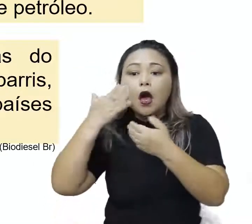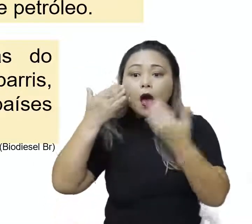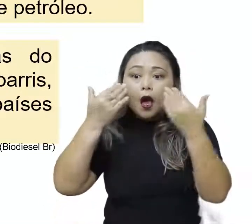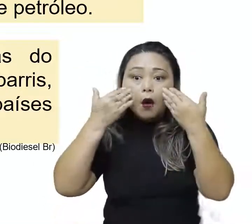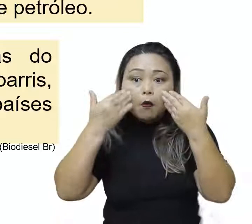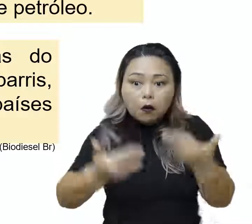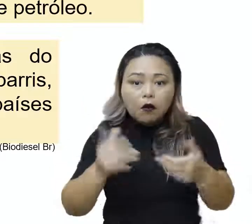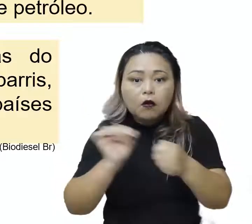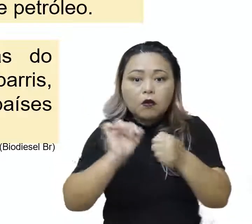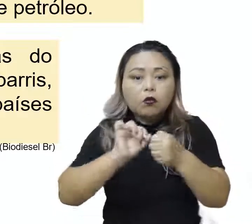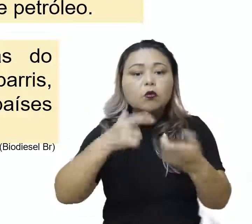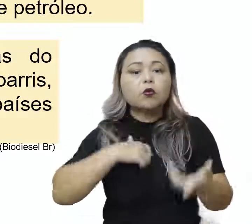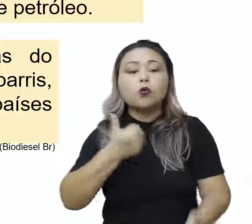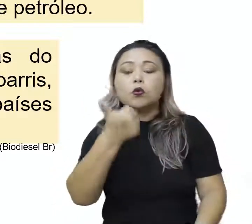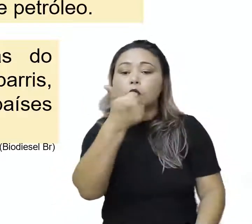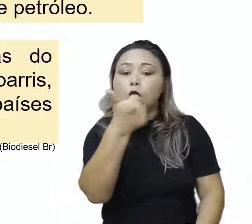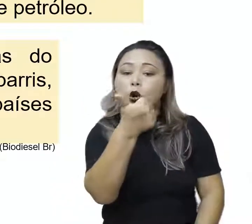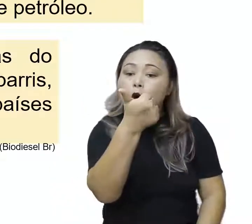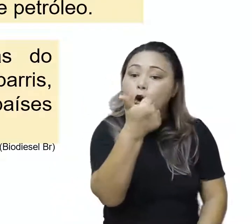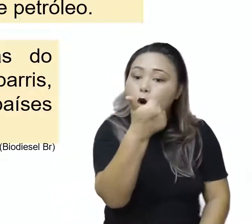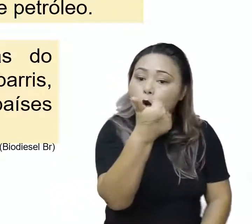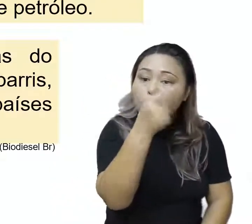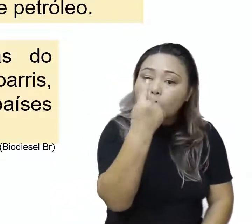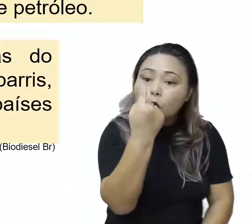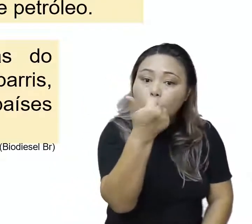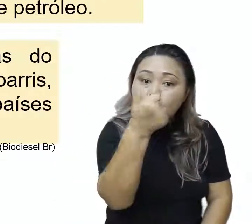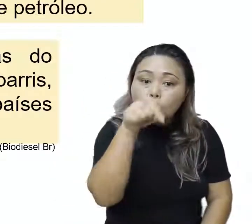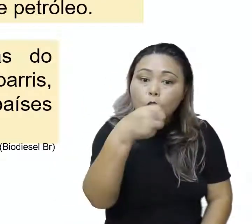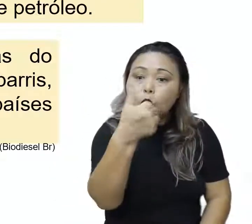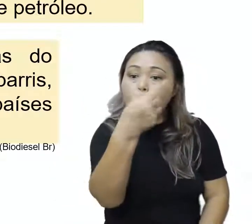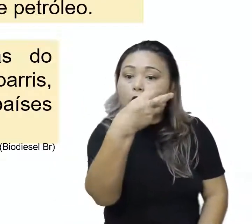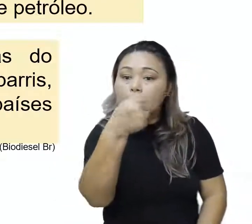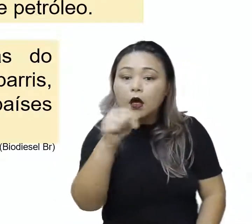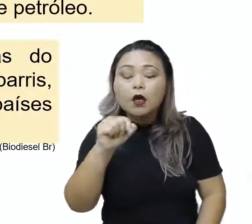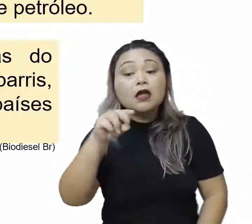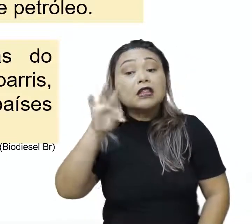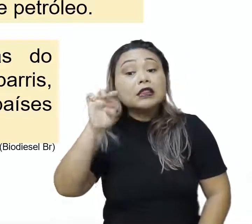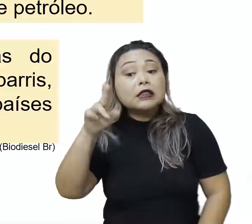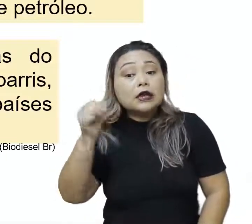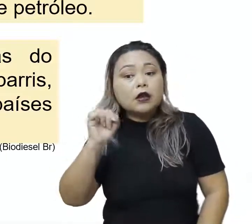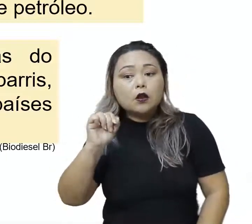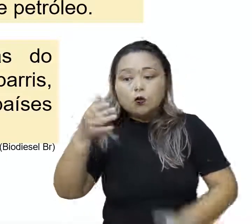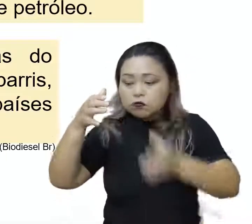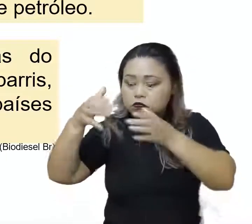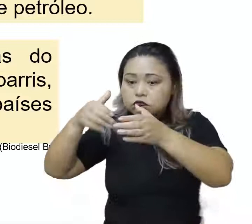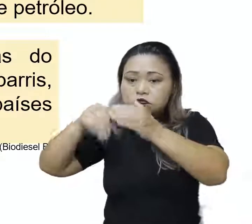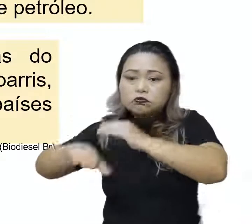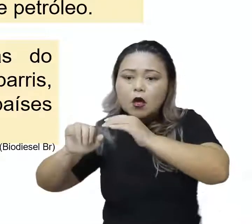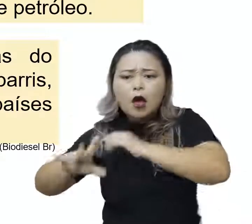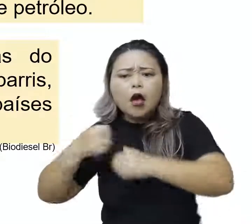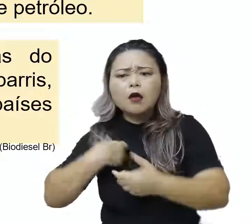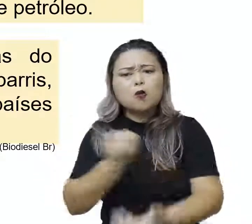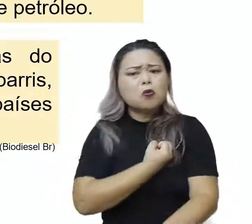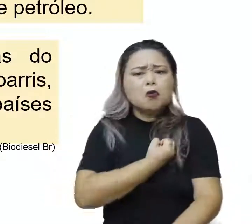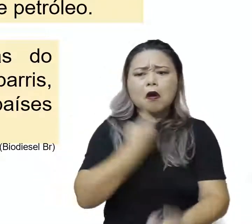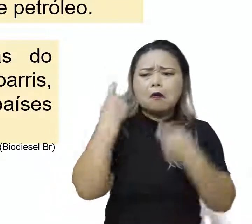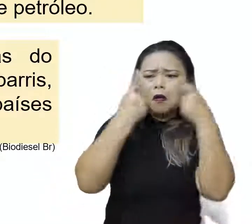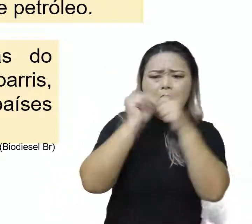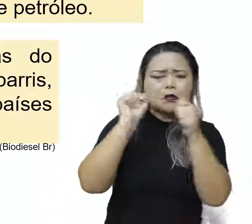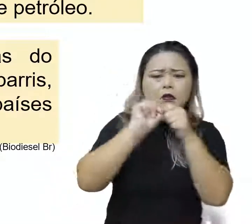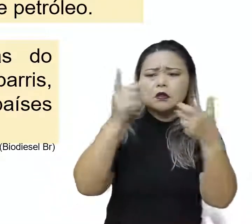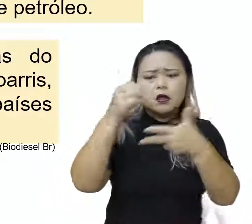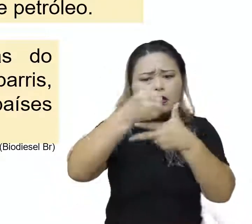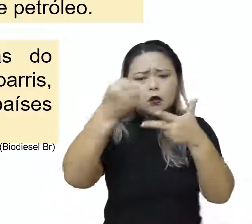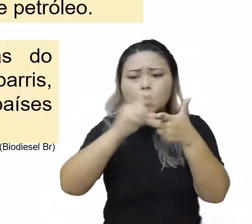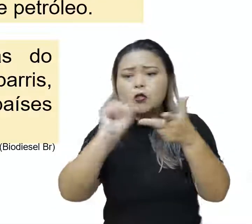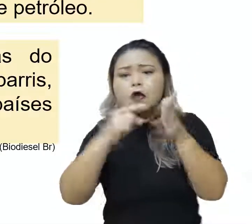somam 137 trilhões de barris. Isso aí são números, gente, que não se preocupem com isso. O Enem trabalha